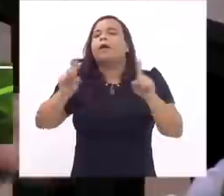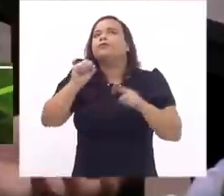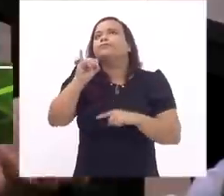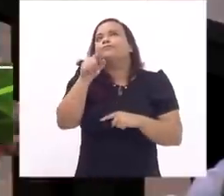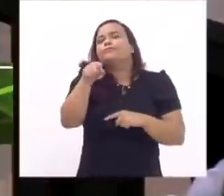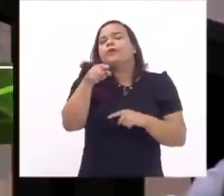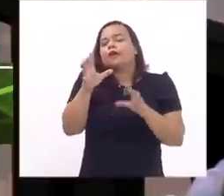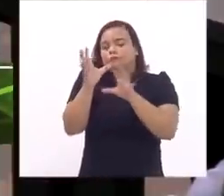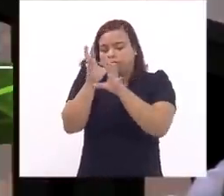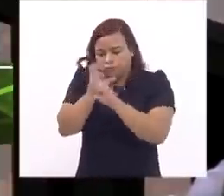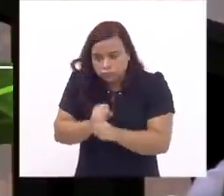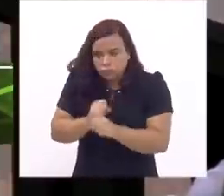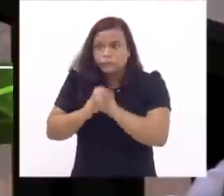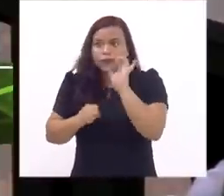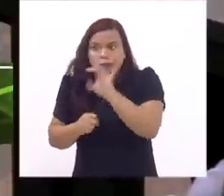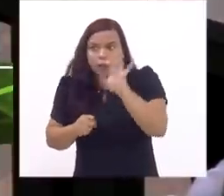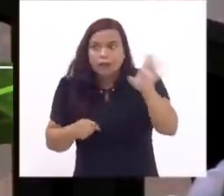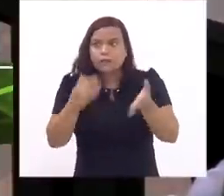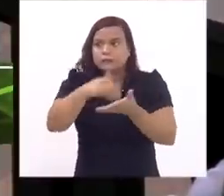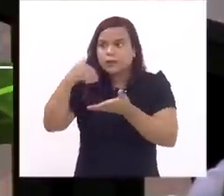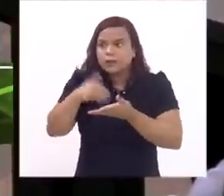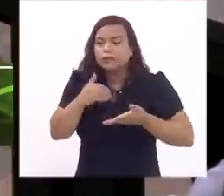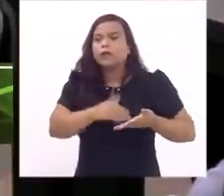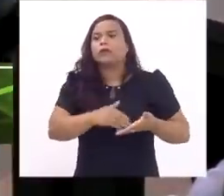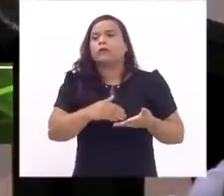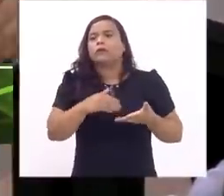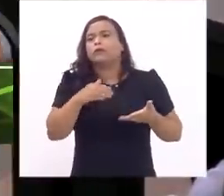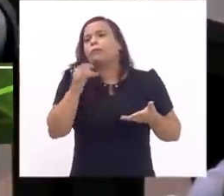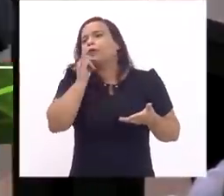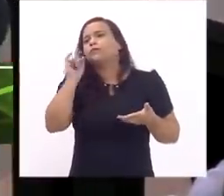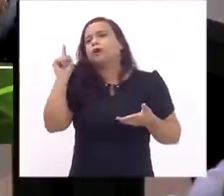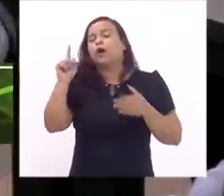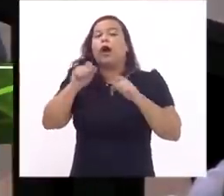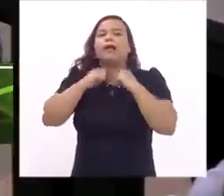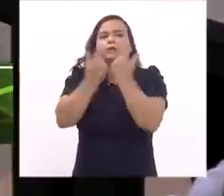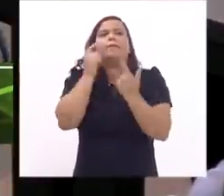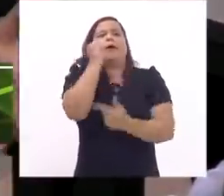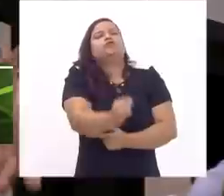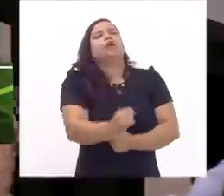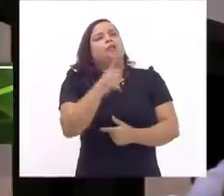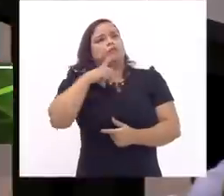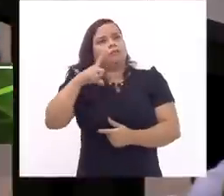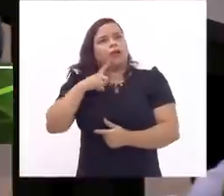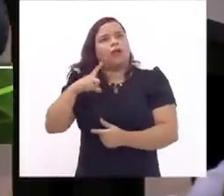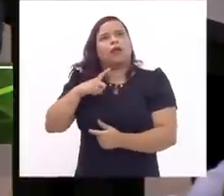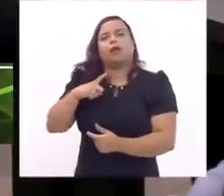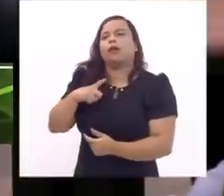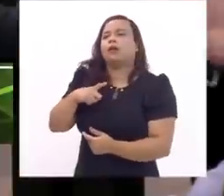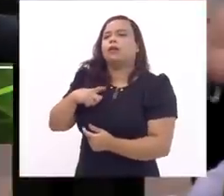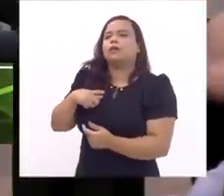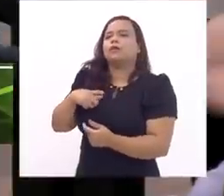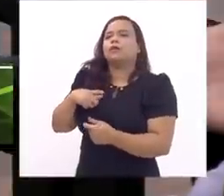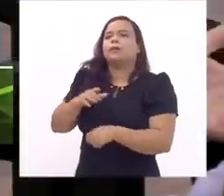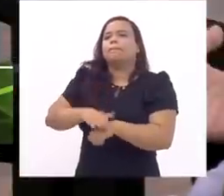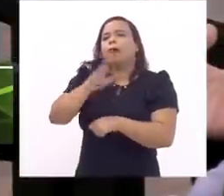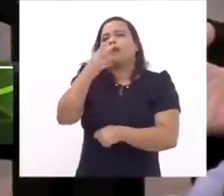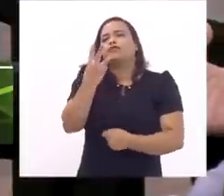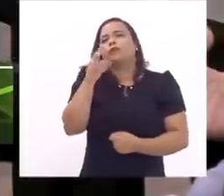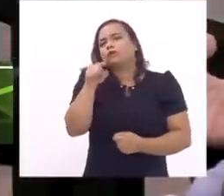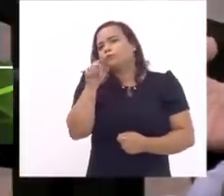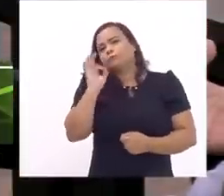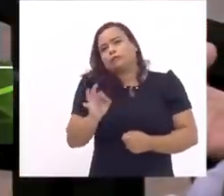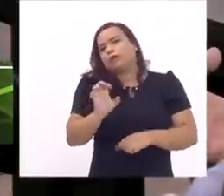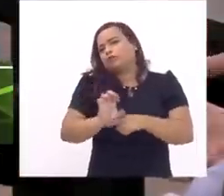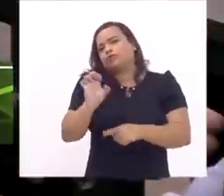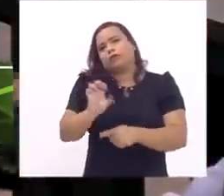em cada secretaria... Pô, Assembleia, nós temos hoje uma defasagem de mais de 3 mil, com certeza, no